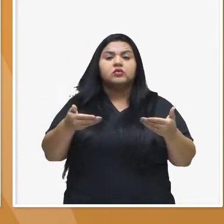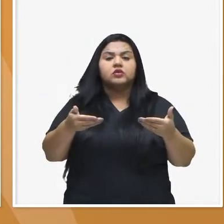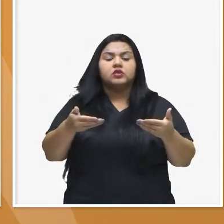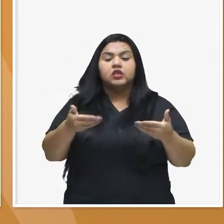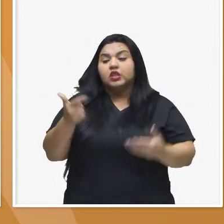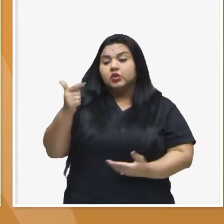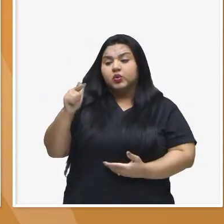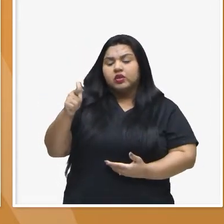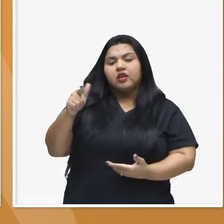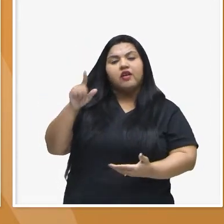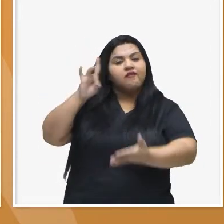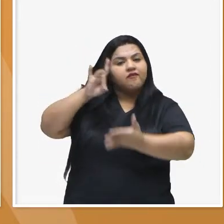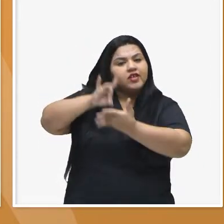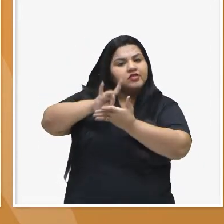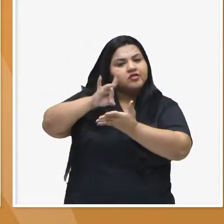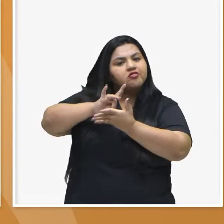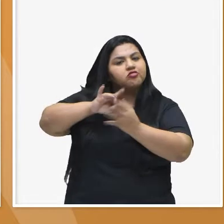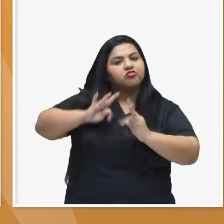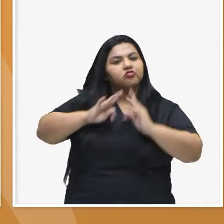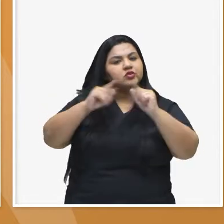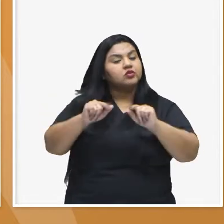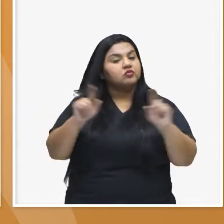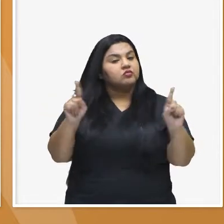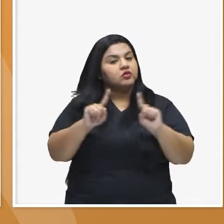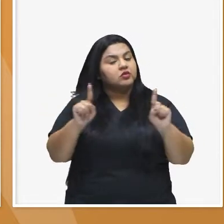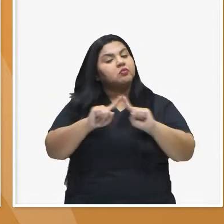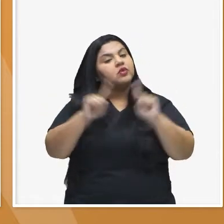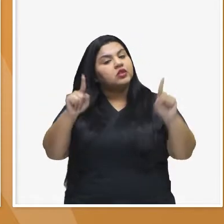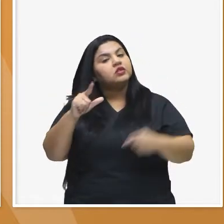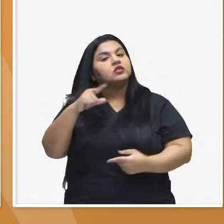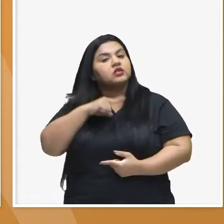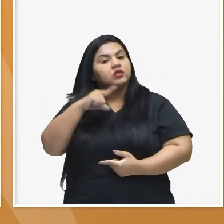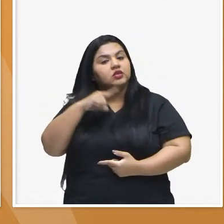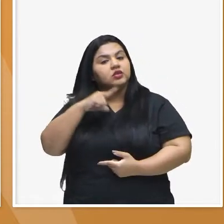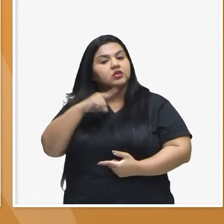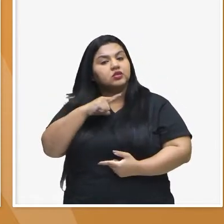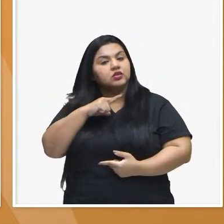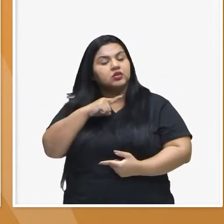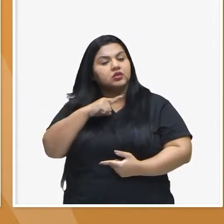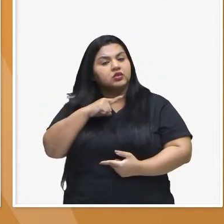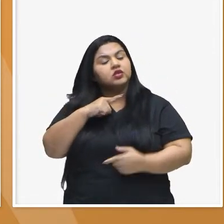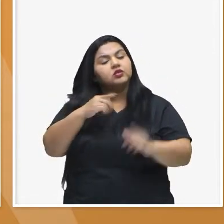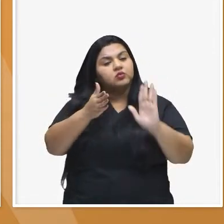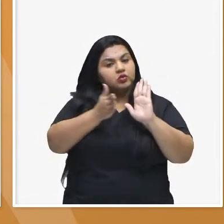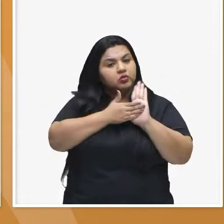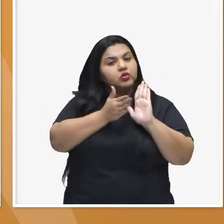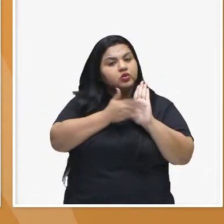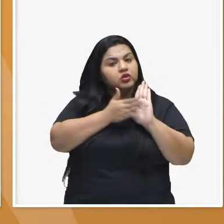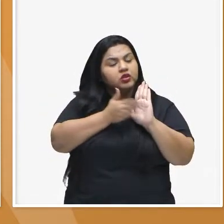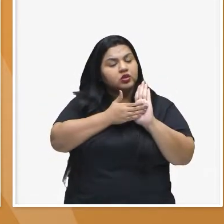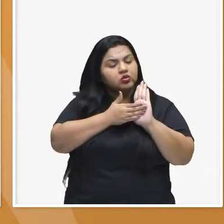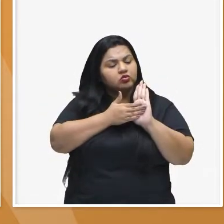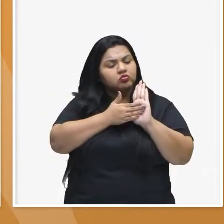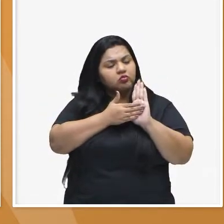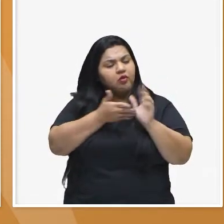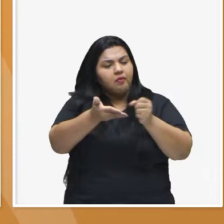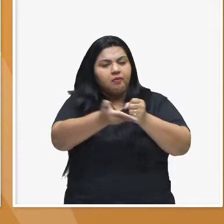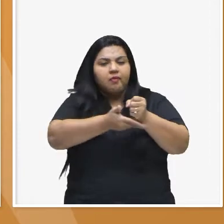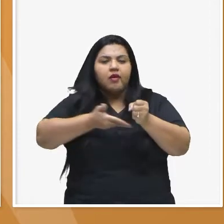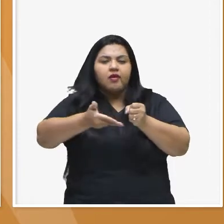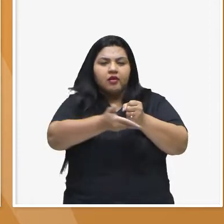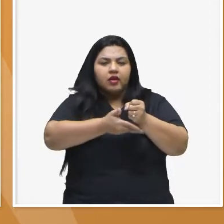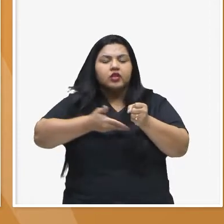a verdade absoluta, Mas eles têm ali uma proposta, um fundamento,